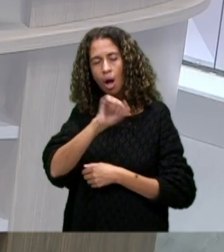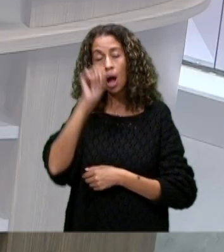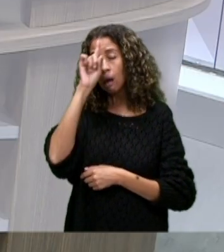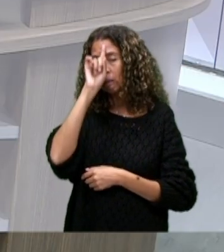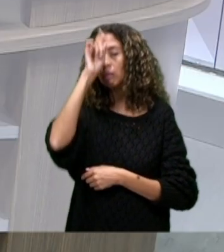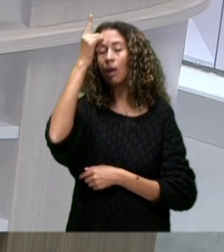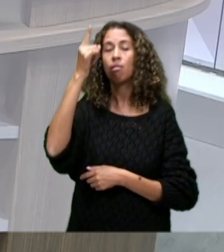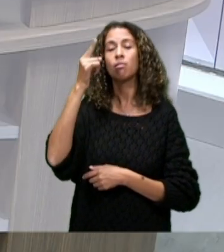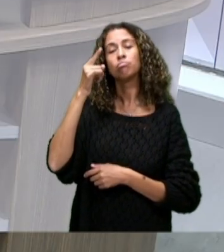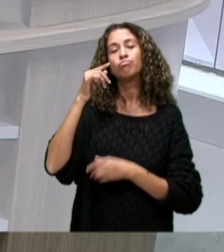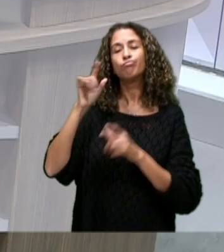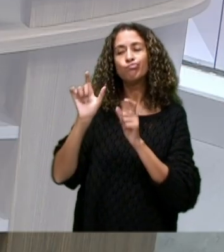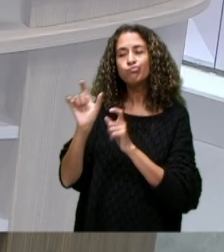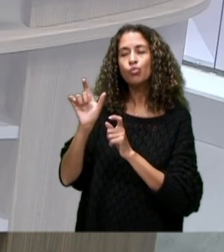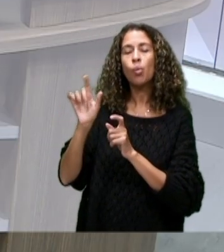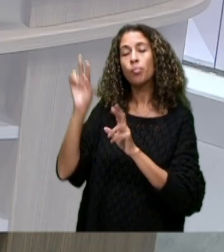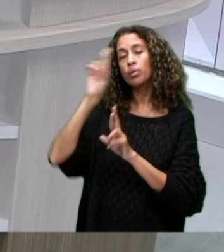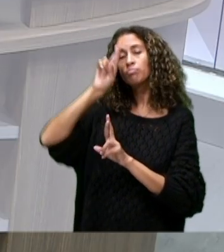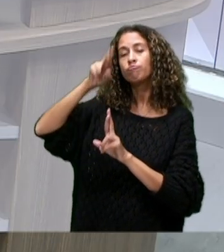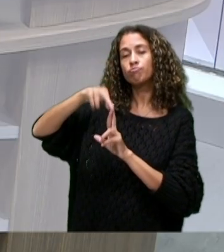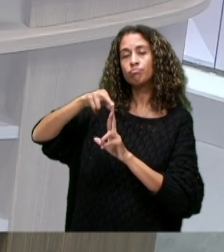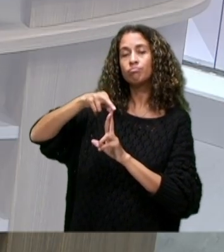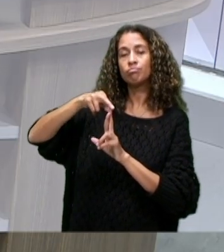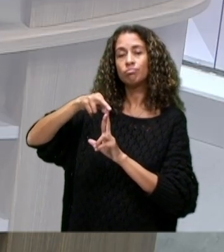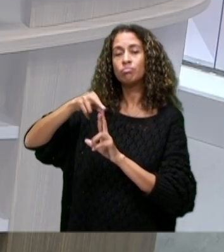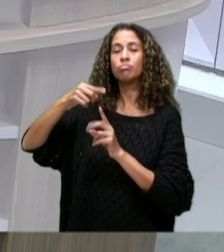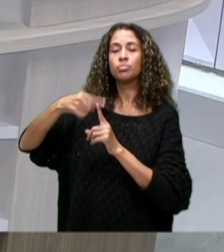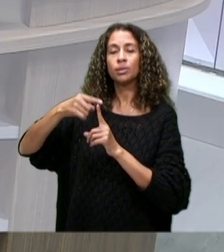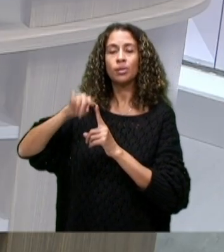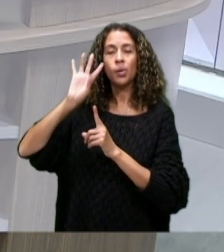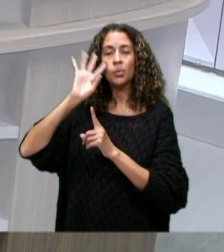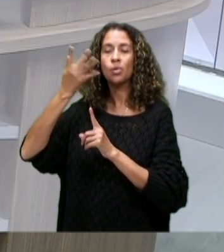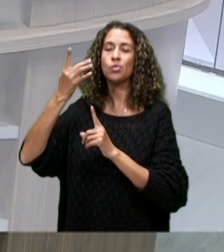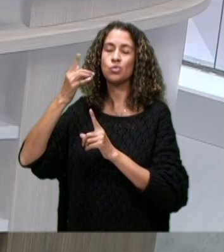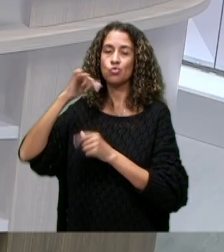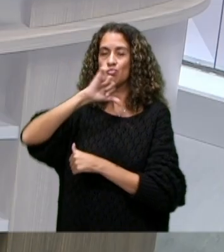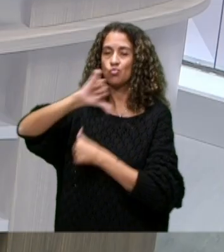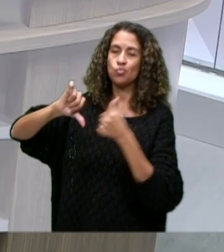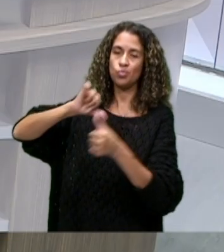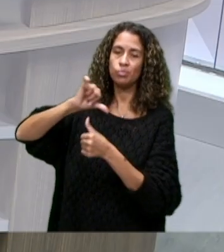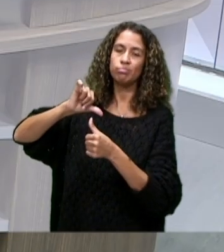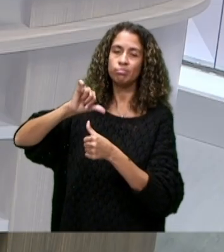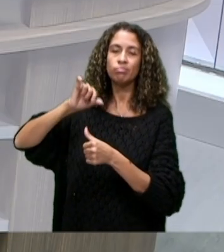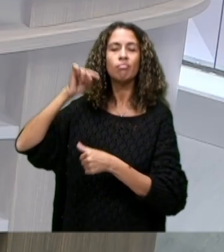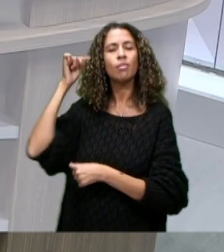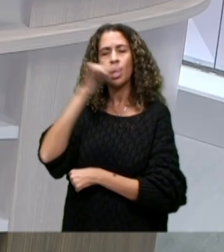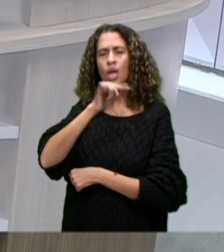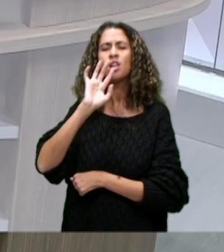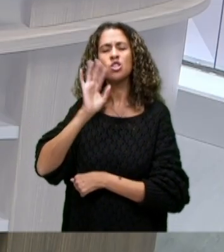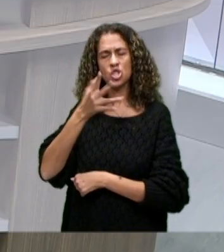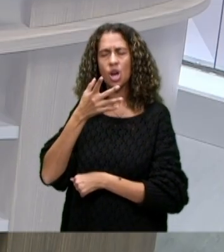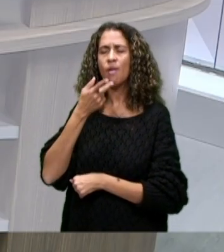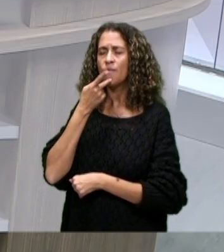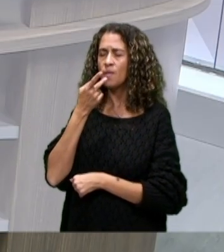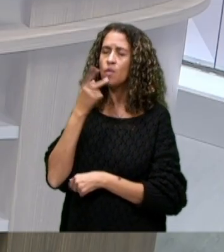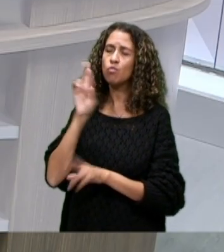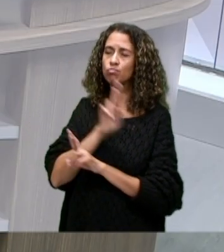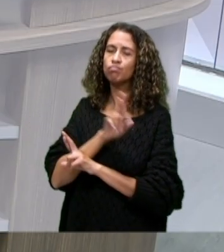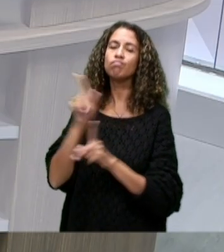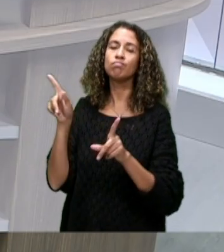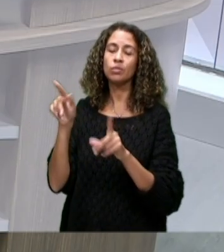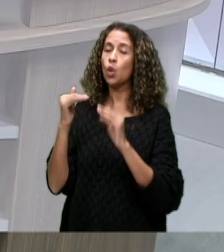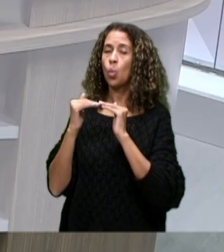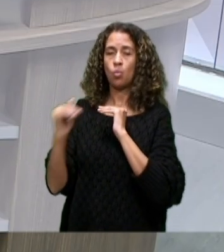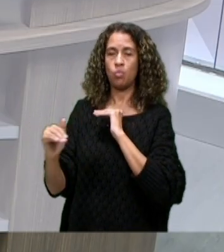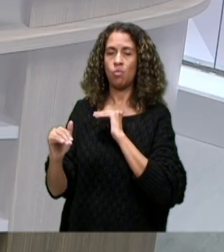também desse nome, porque, na verdade, acontece o contrário do que ele previu, né? Inclusive, ele mesmo já andou dizendo que ele